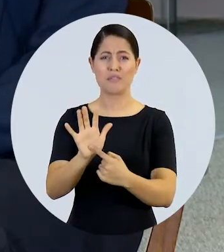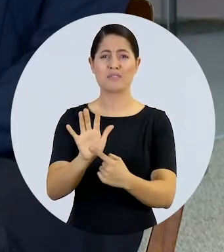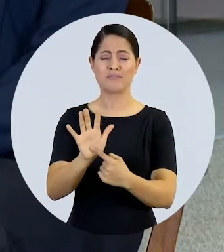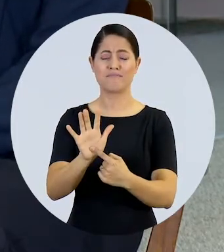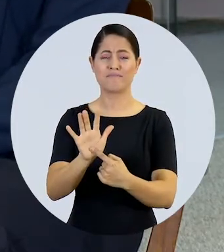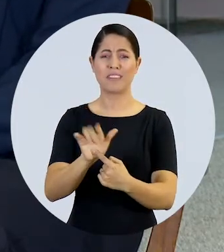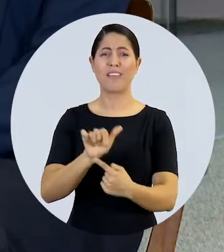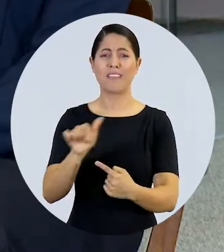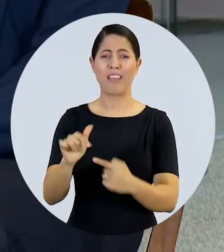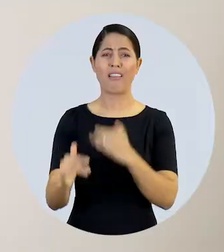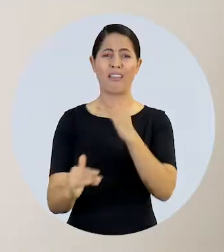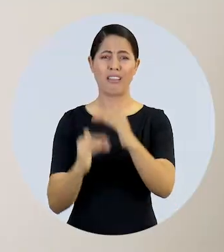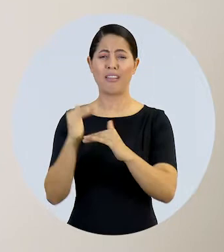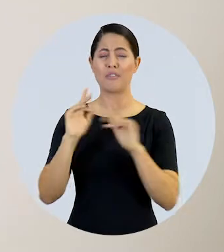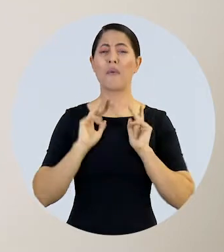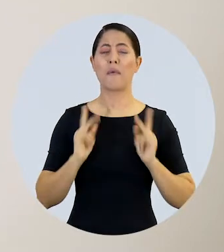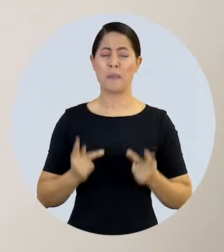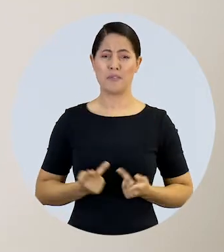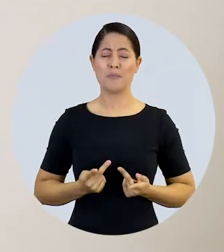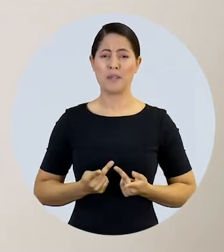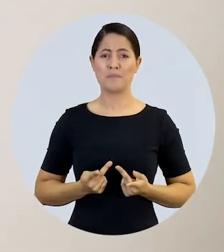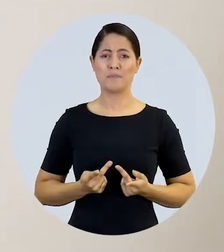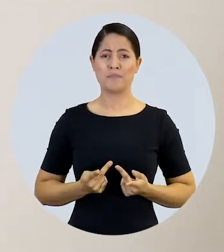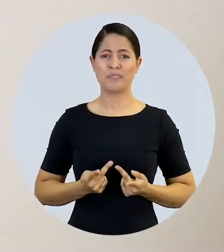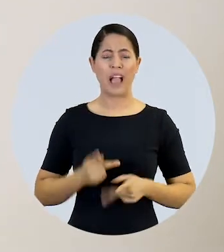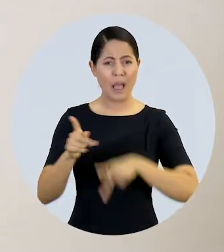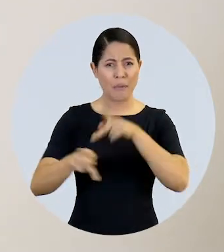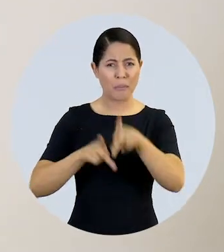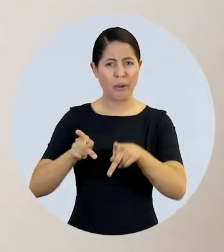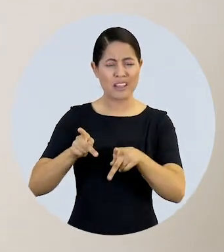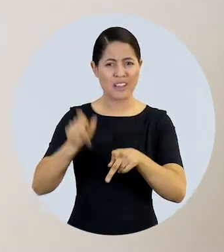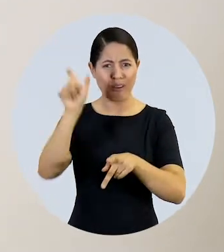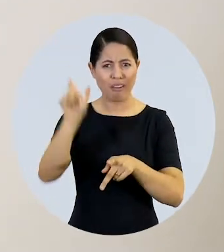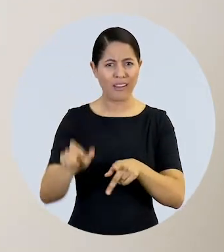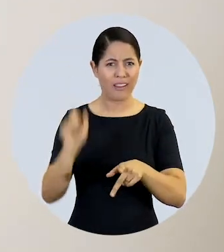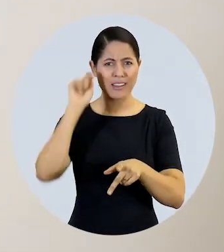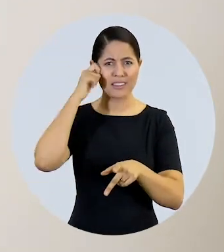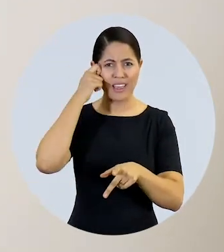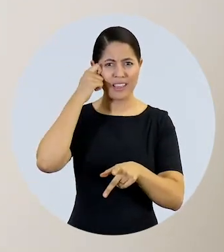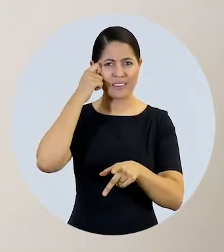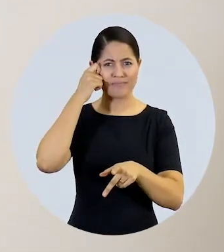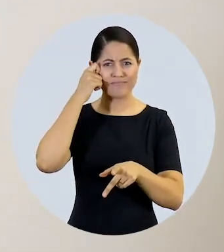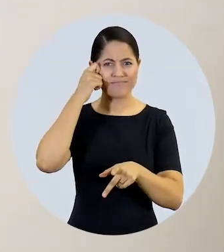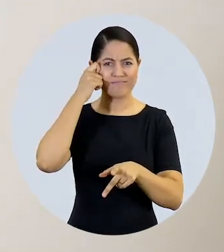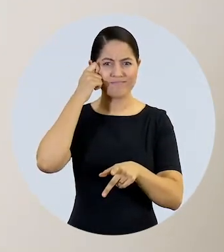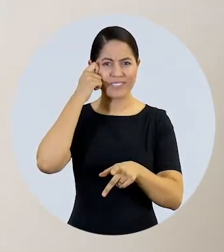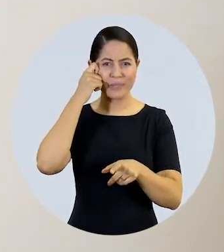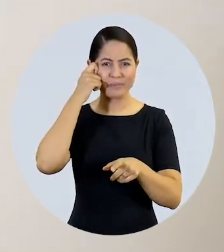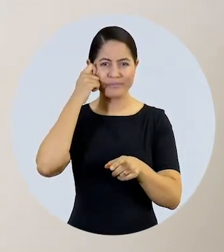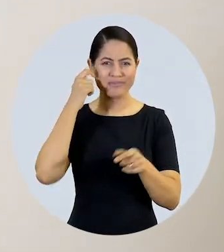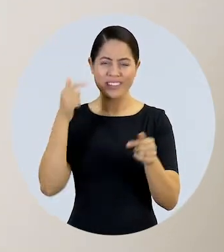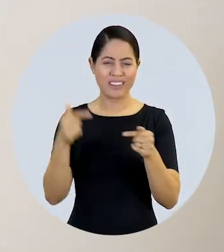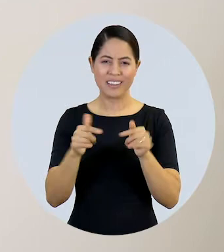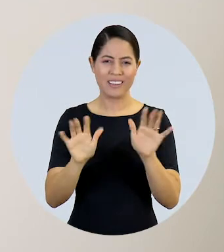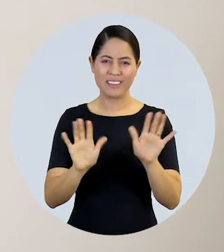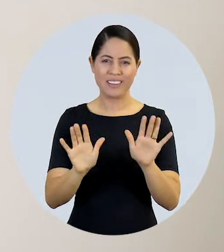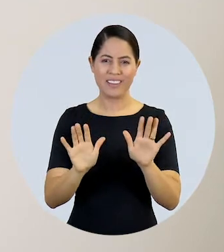né, de desenvolvimento humano, sejam as pessoas negras. Então não é por